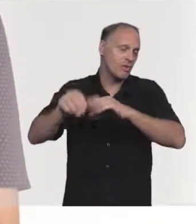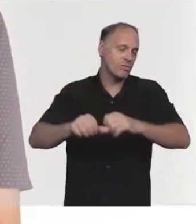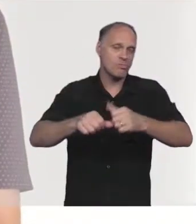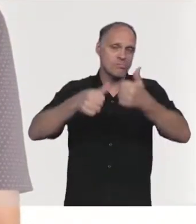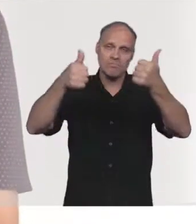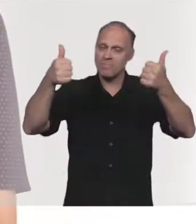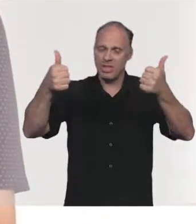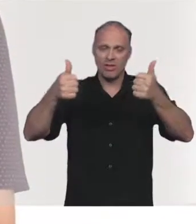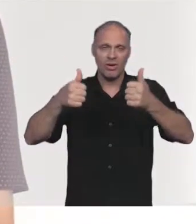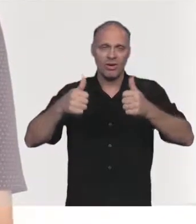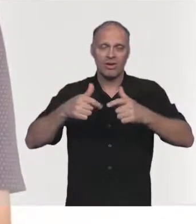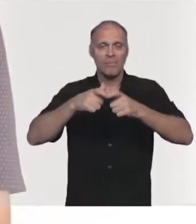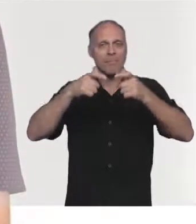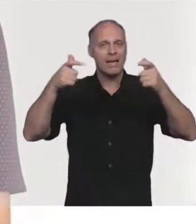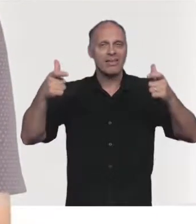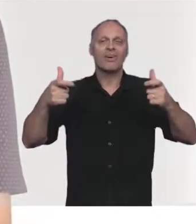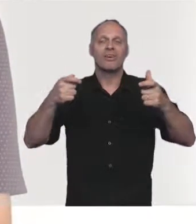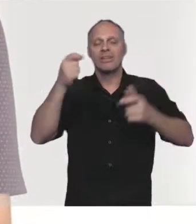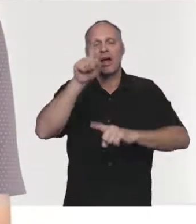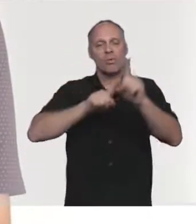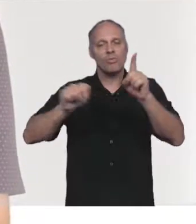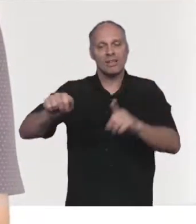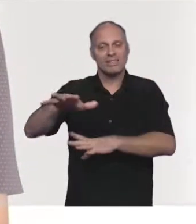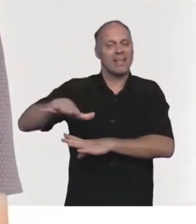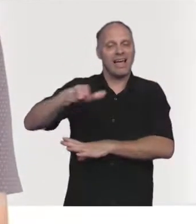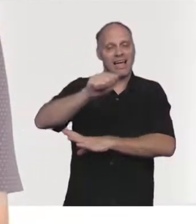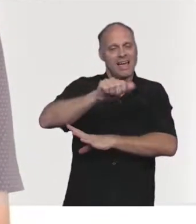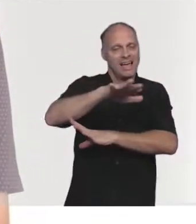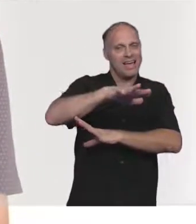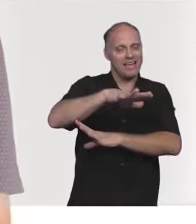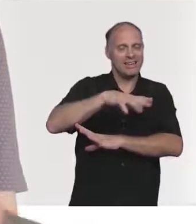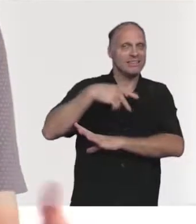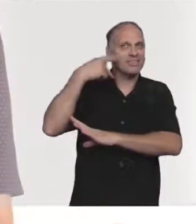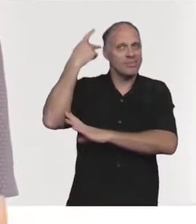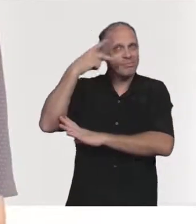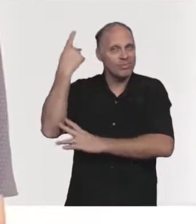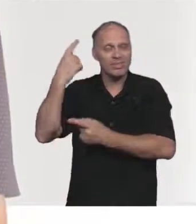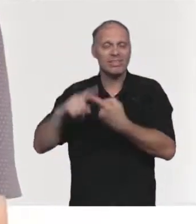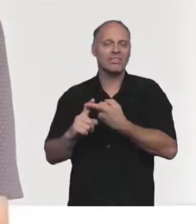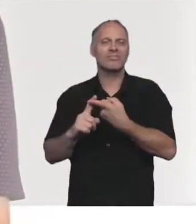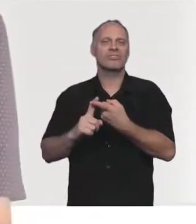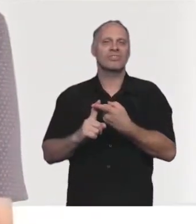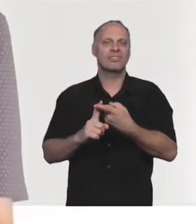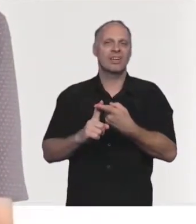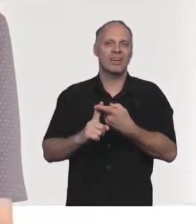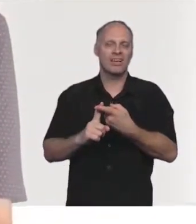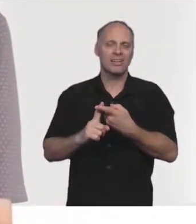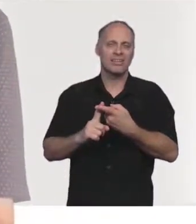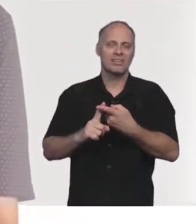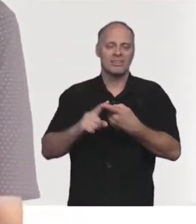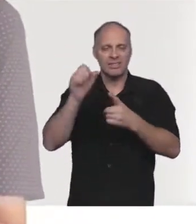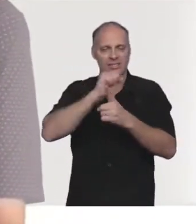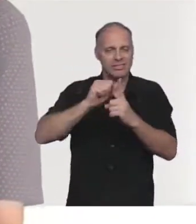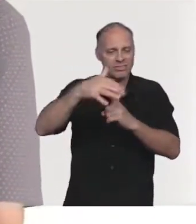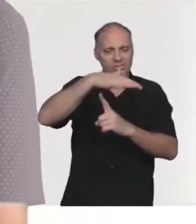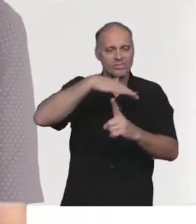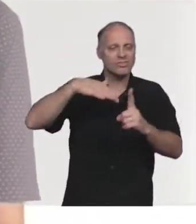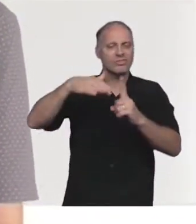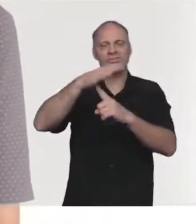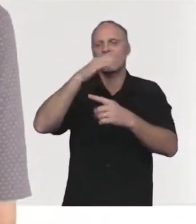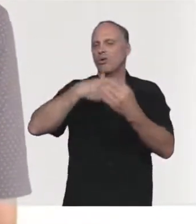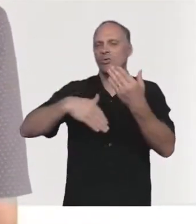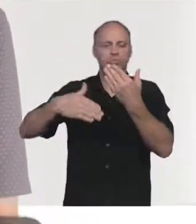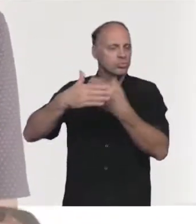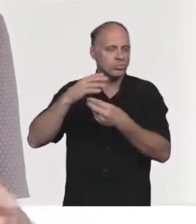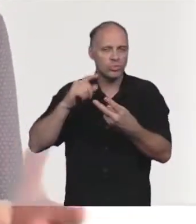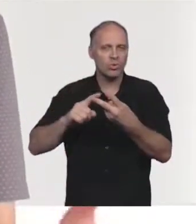progresso maior nas demais áreas, né? Seja a política, seja a civilização como um